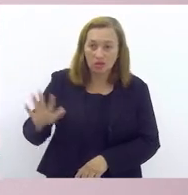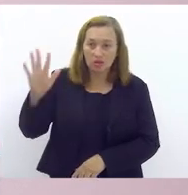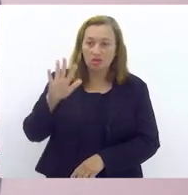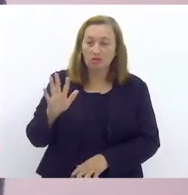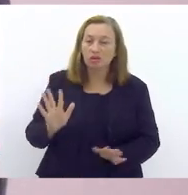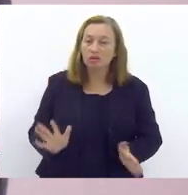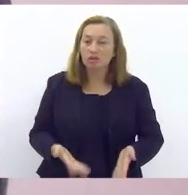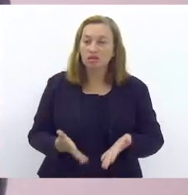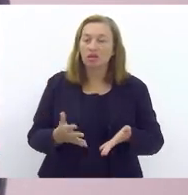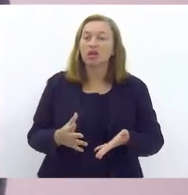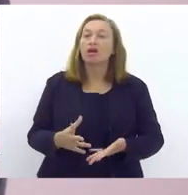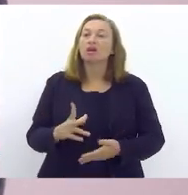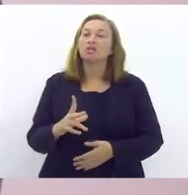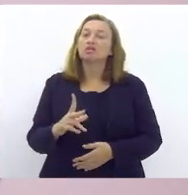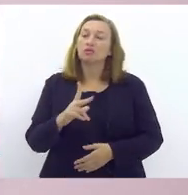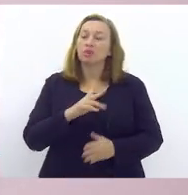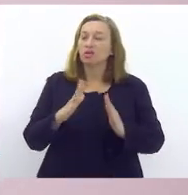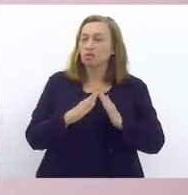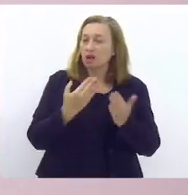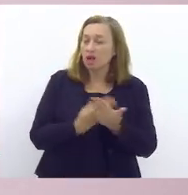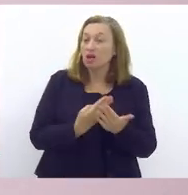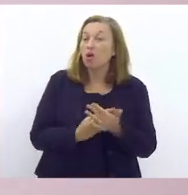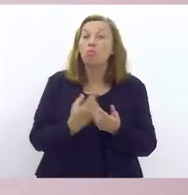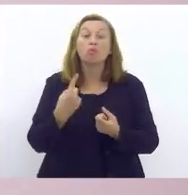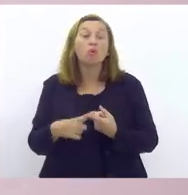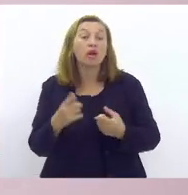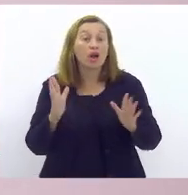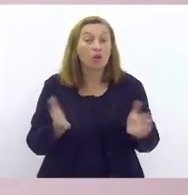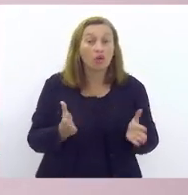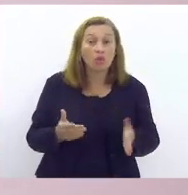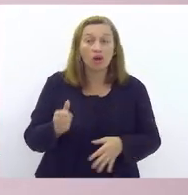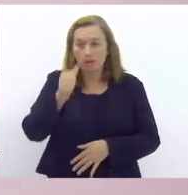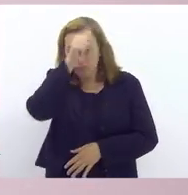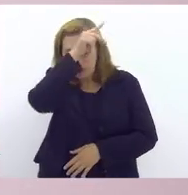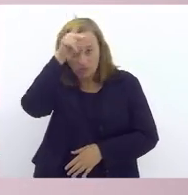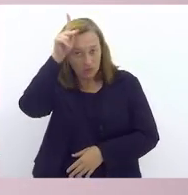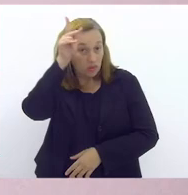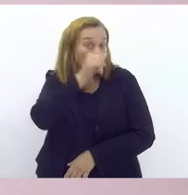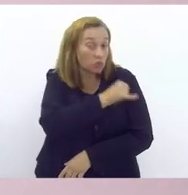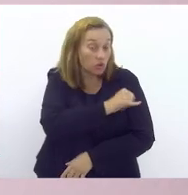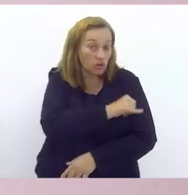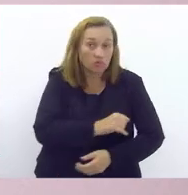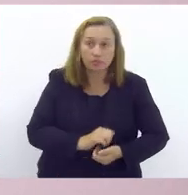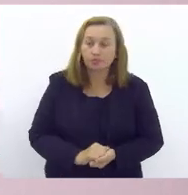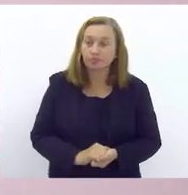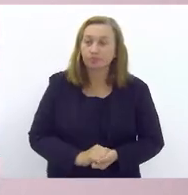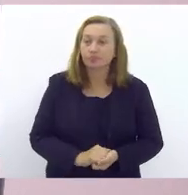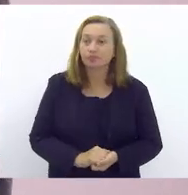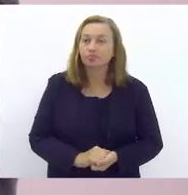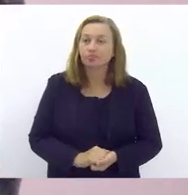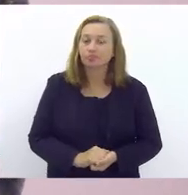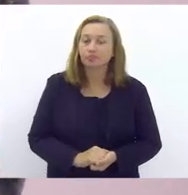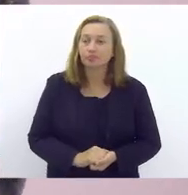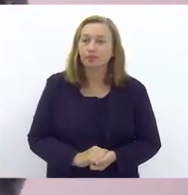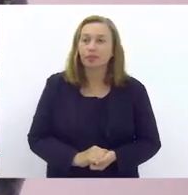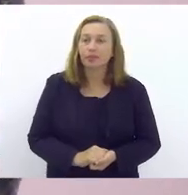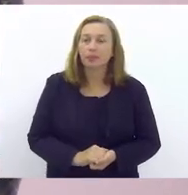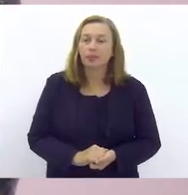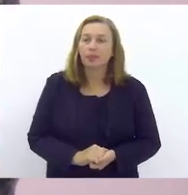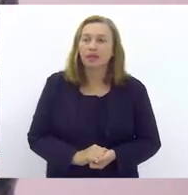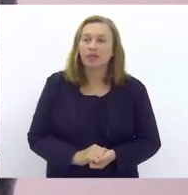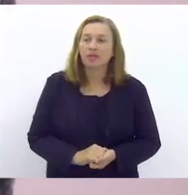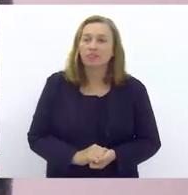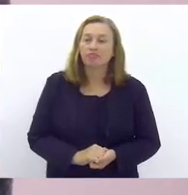a iniciativa privada. Inclusive porque agora a Prefeitura do Rio de Janeiro, ela está, ao invés de